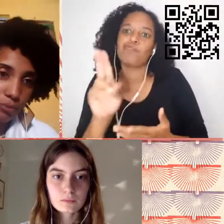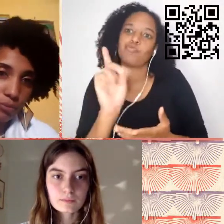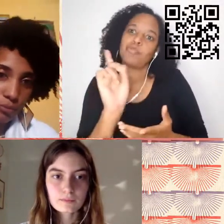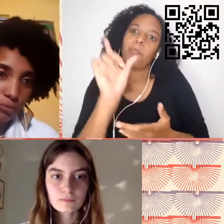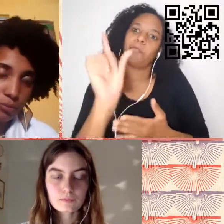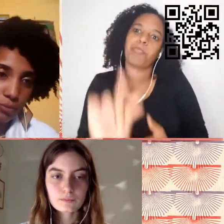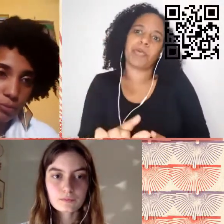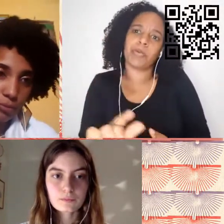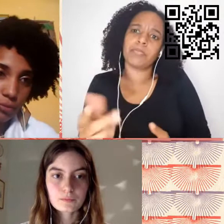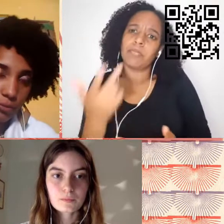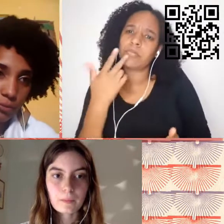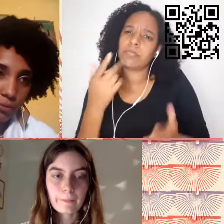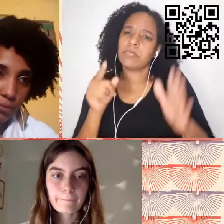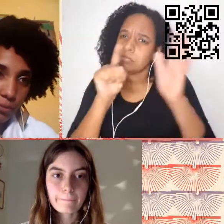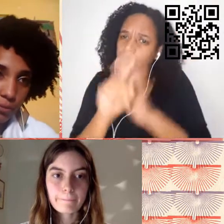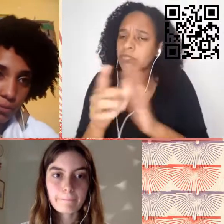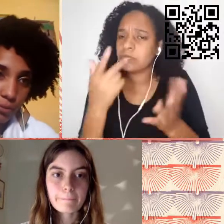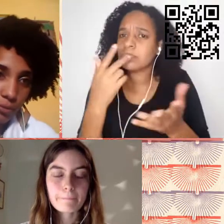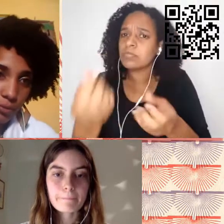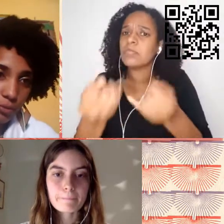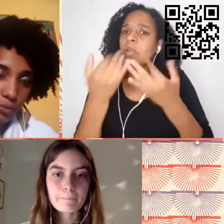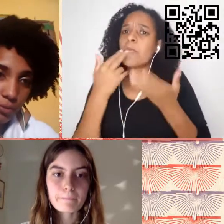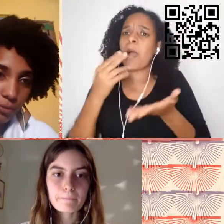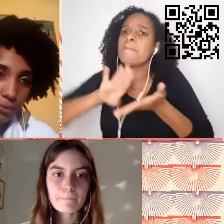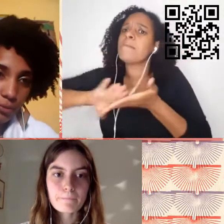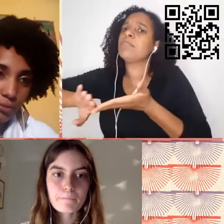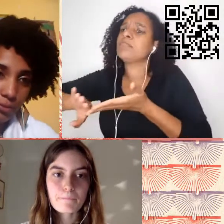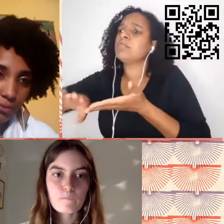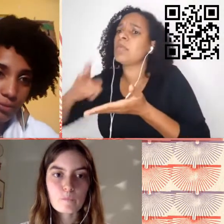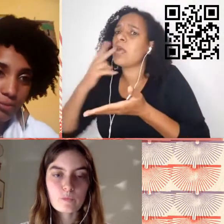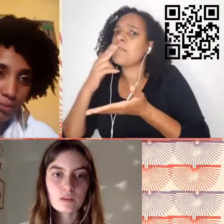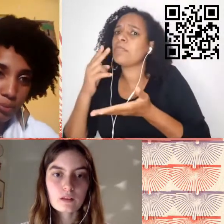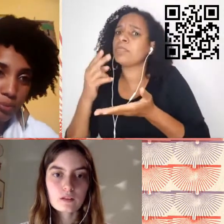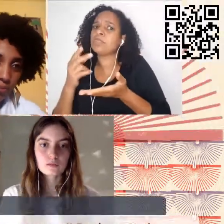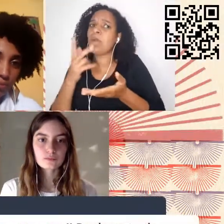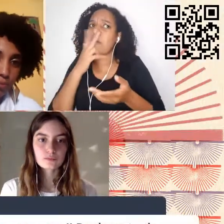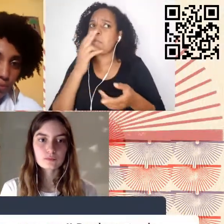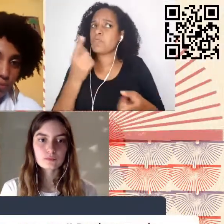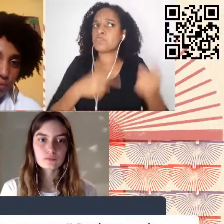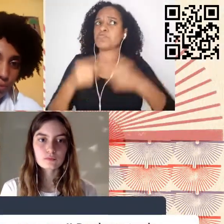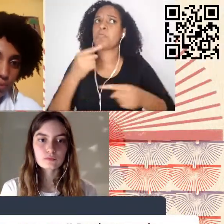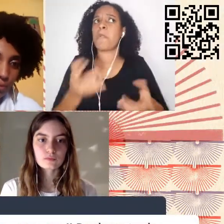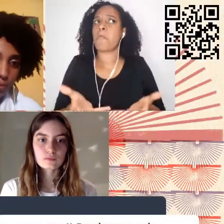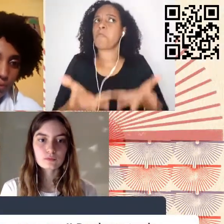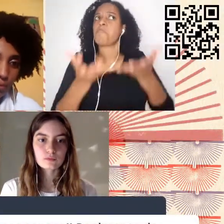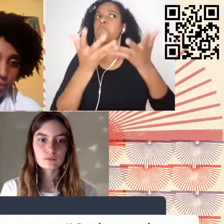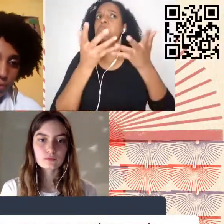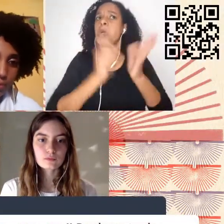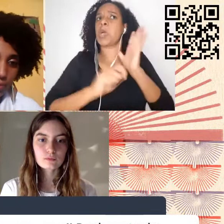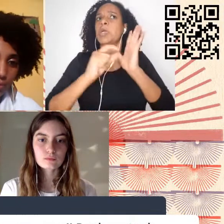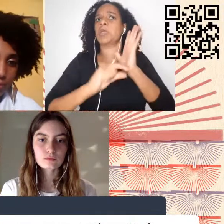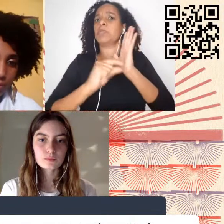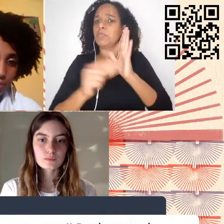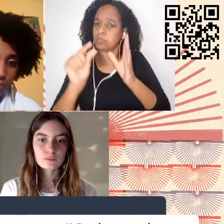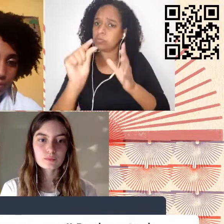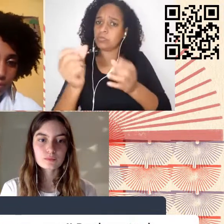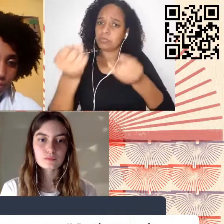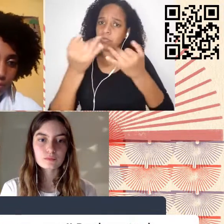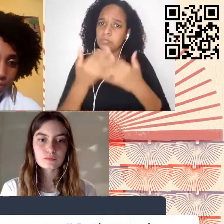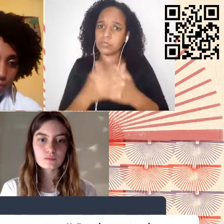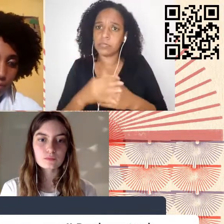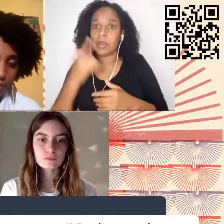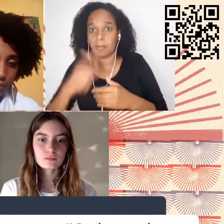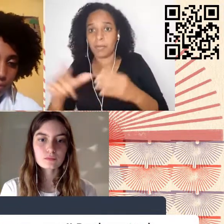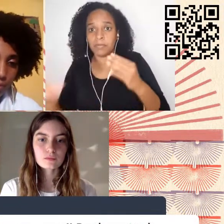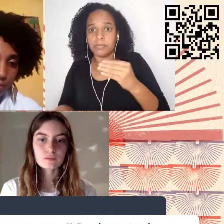né? Essa marginalidade é também uma marginalidade de quem é considerado grande escritor. Então, eu gostaria que você falasse um pouco sobre isso. E